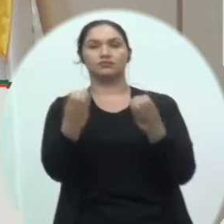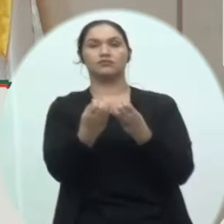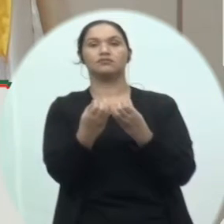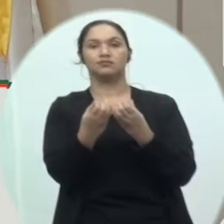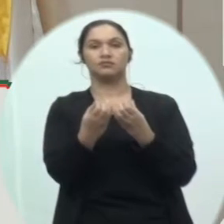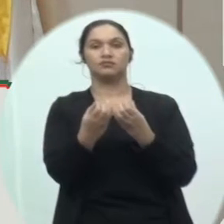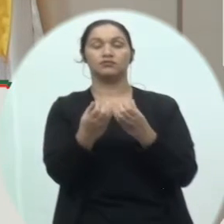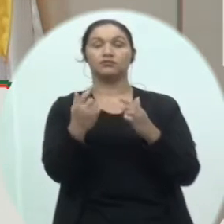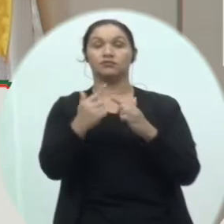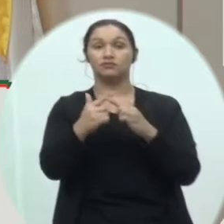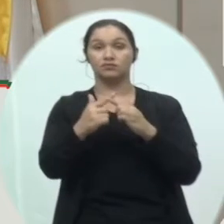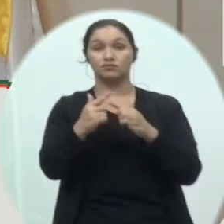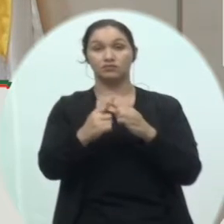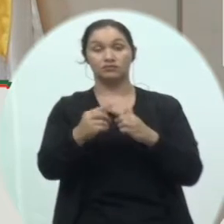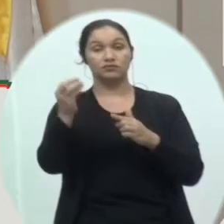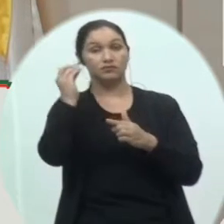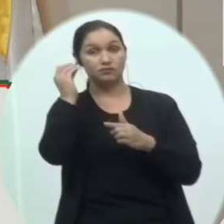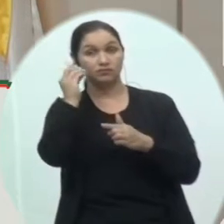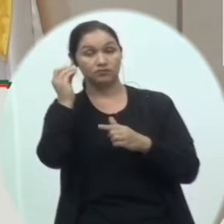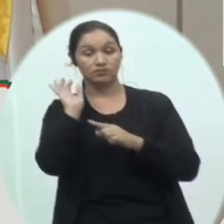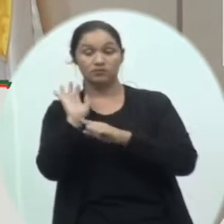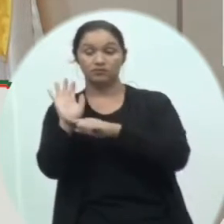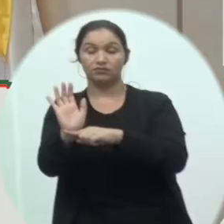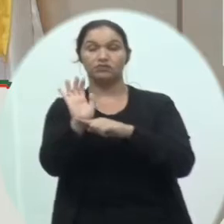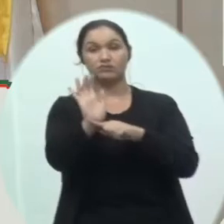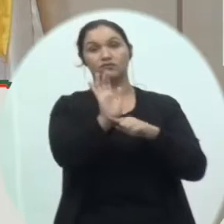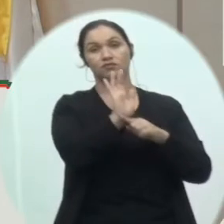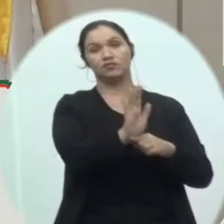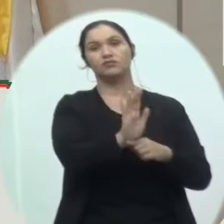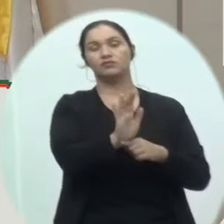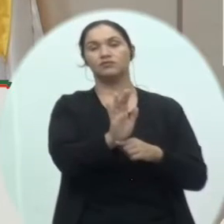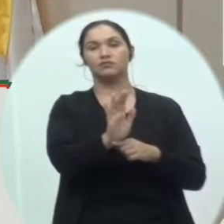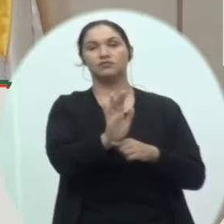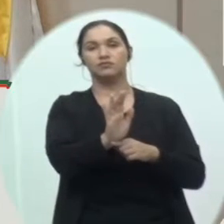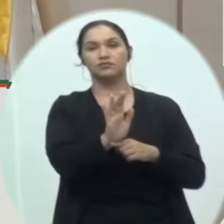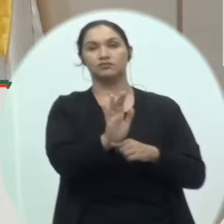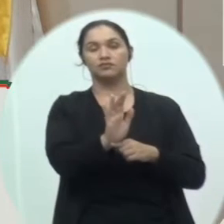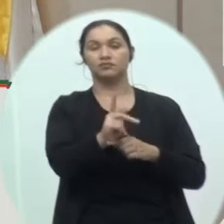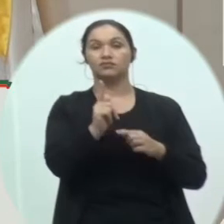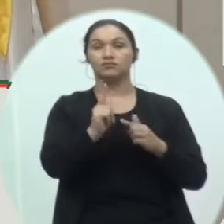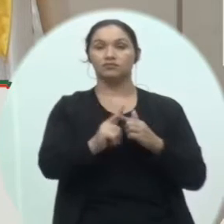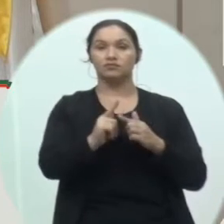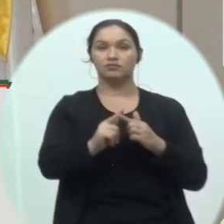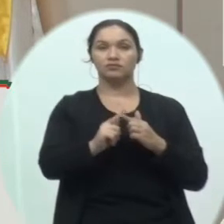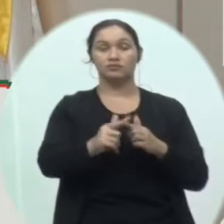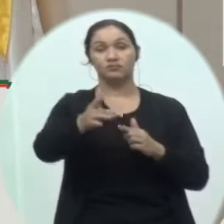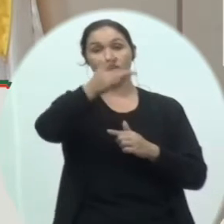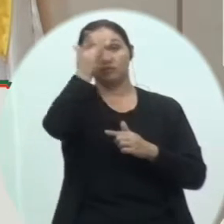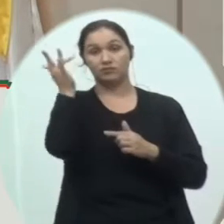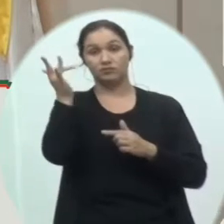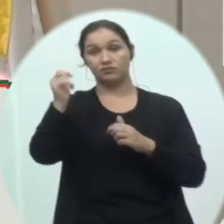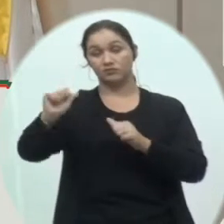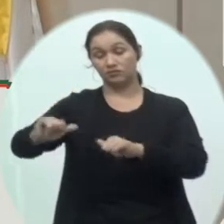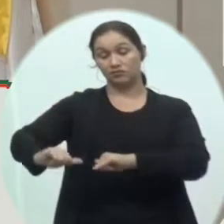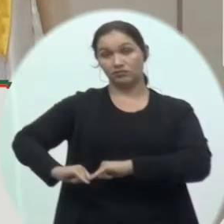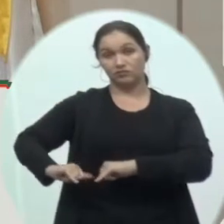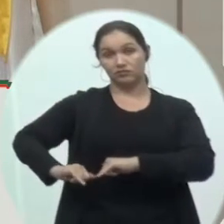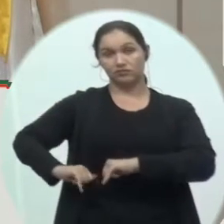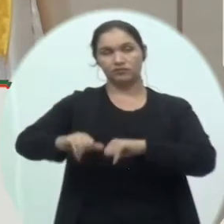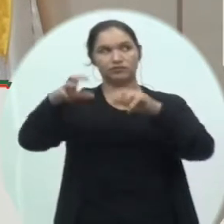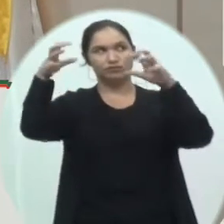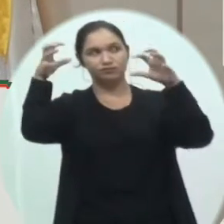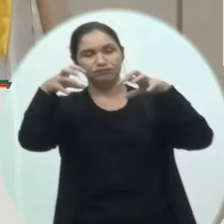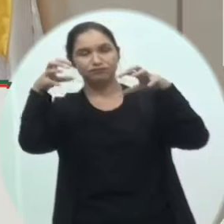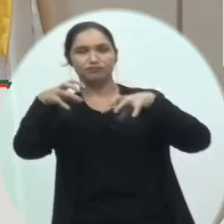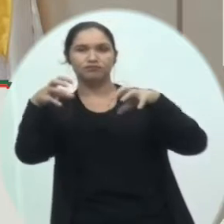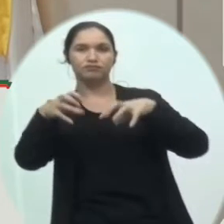cidadãos, procurando atender, procurando olhar, procurando tentar de alguma forma amenizar o impacto que essas